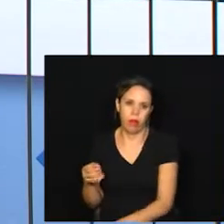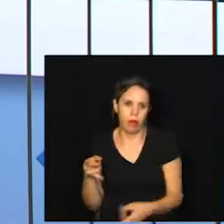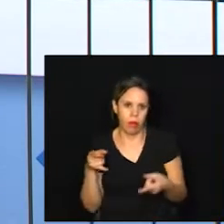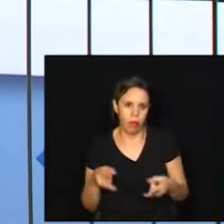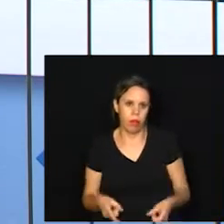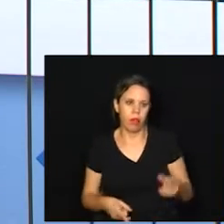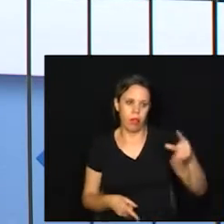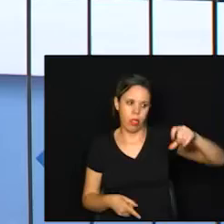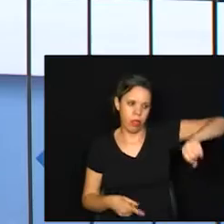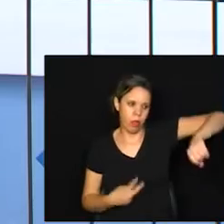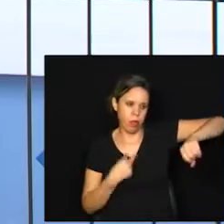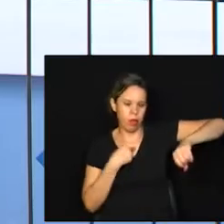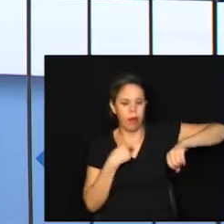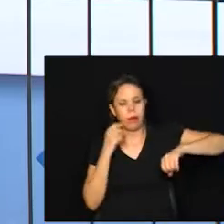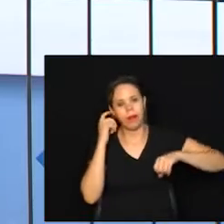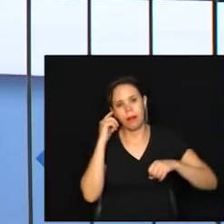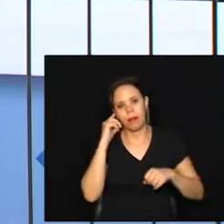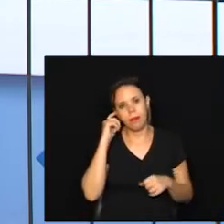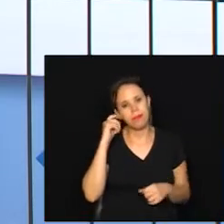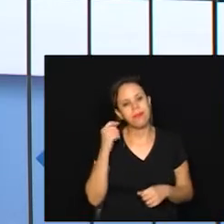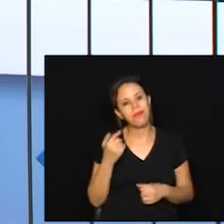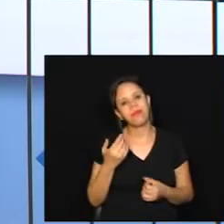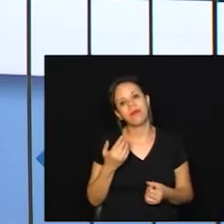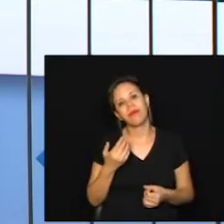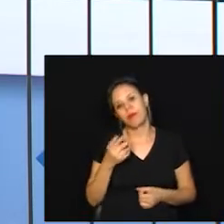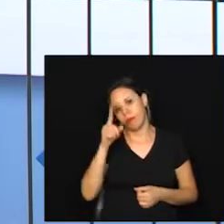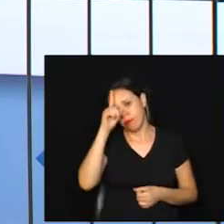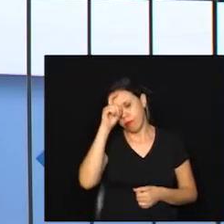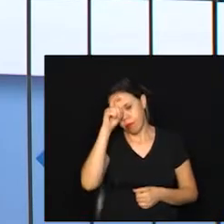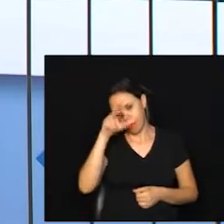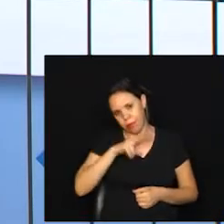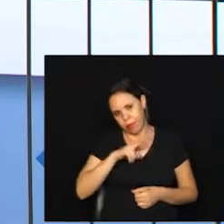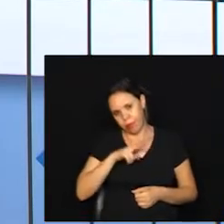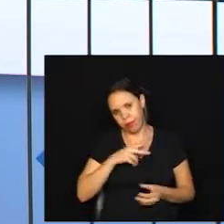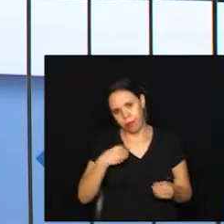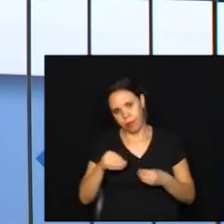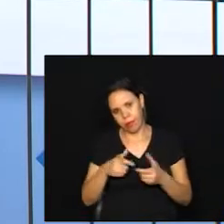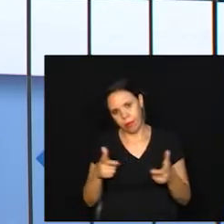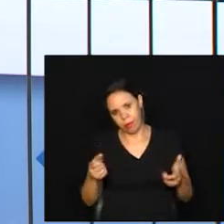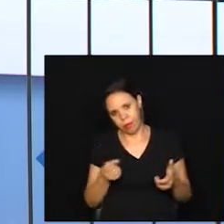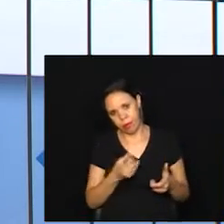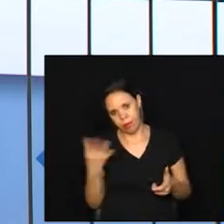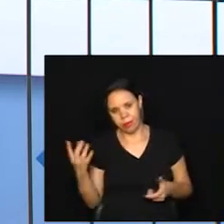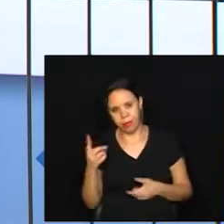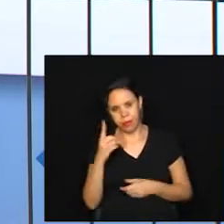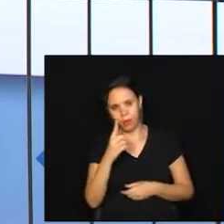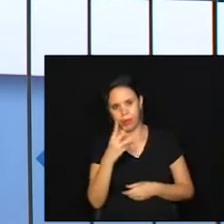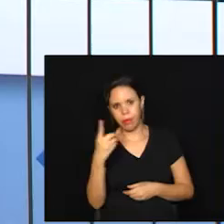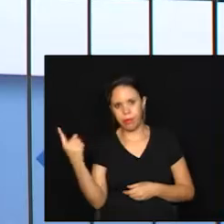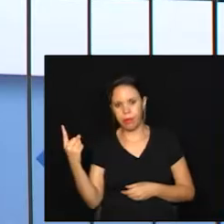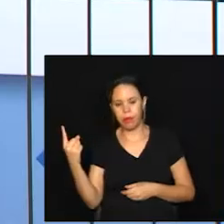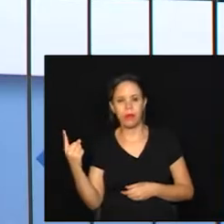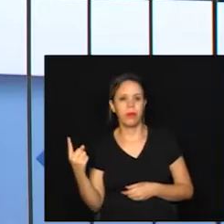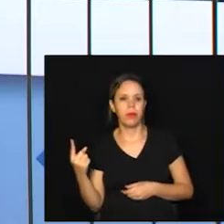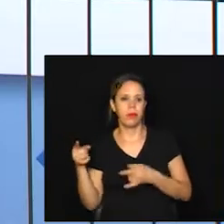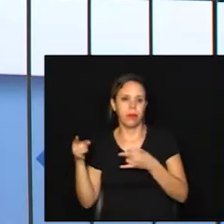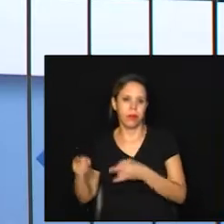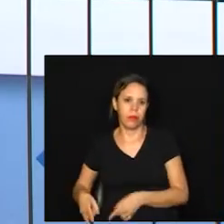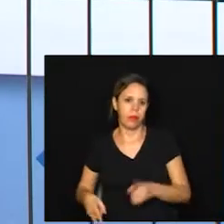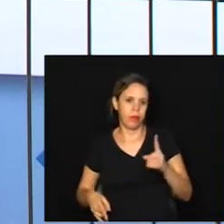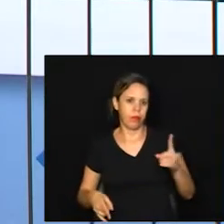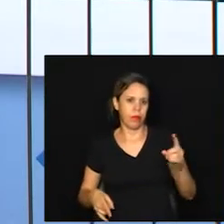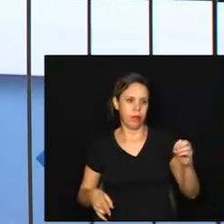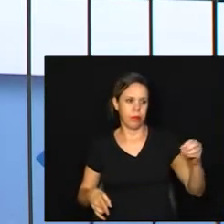19 estavam ocupados. E na rede particular, que tem maior flexibilidade, 131 leitos, 107